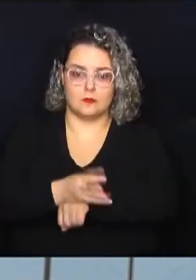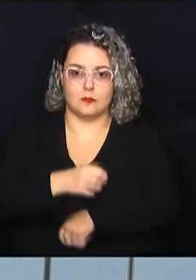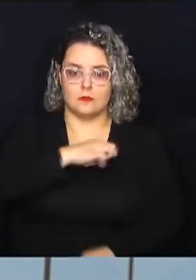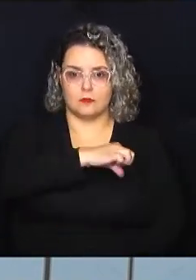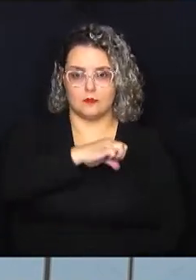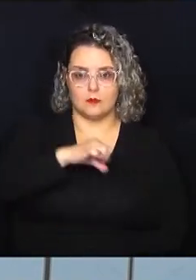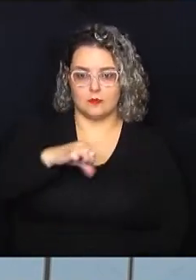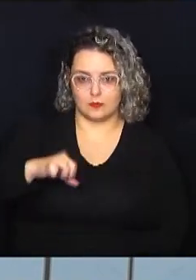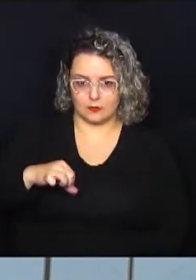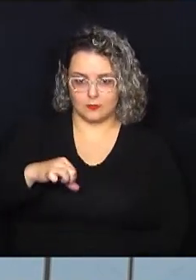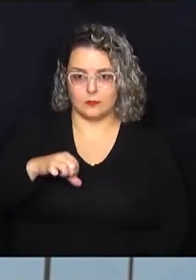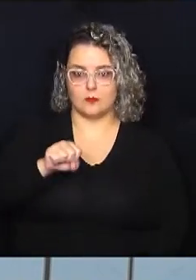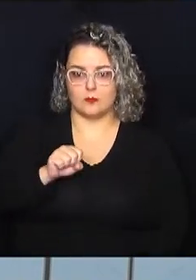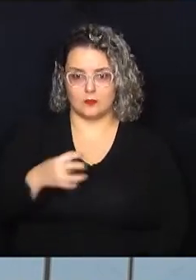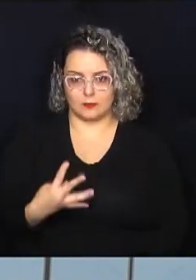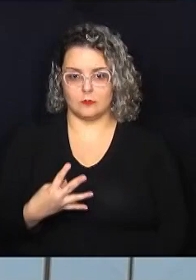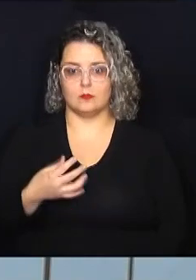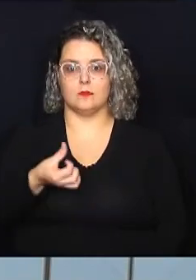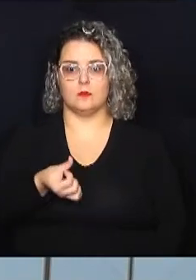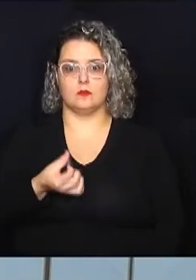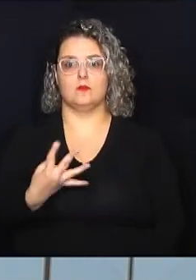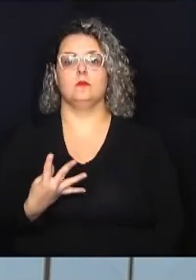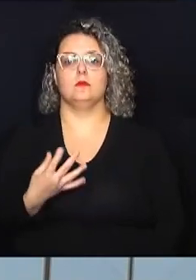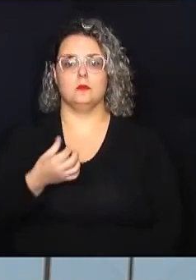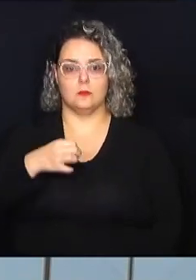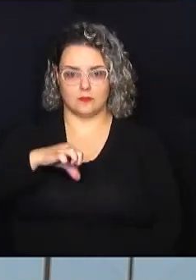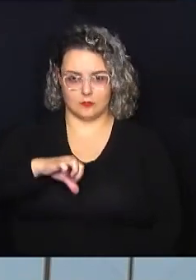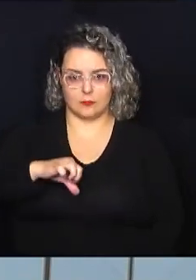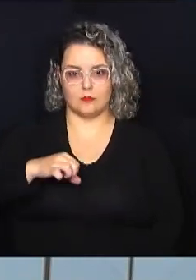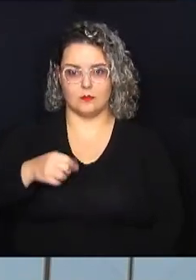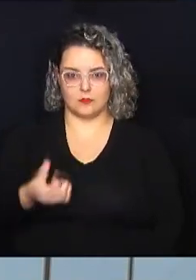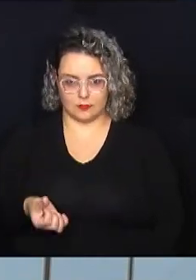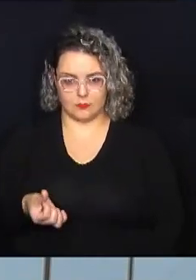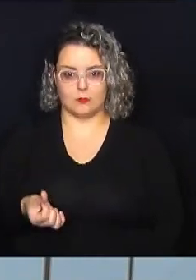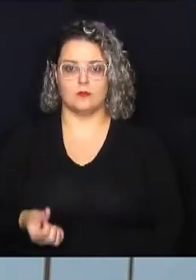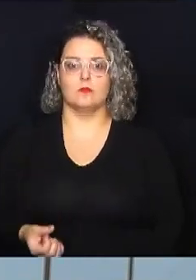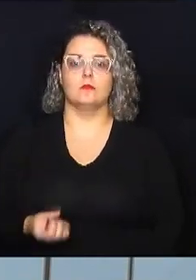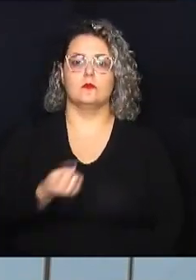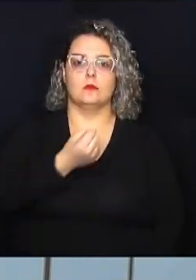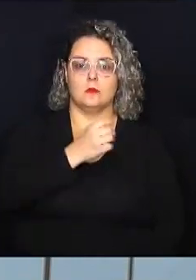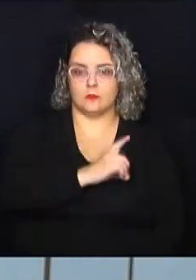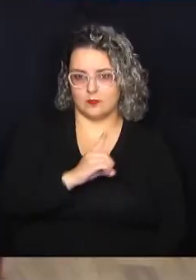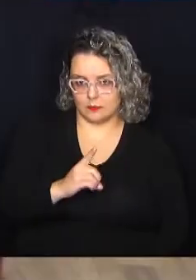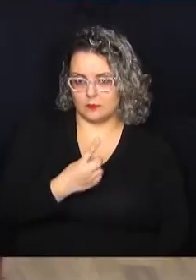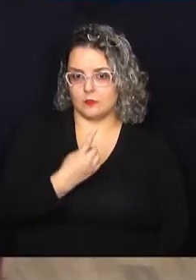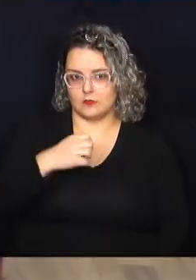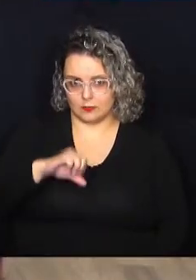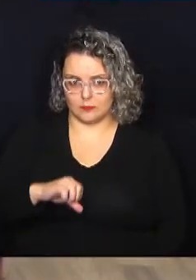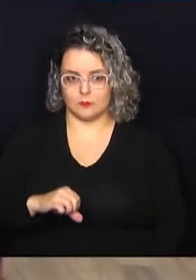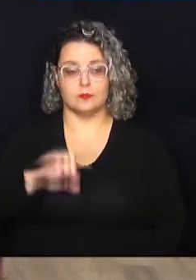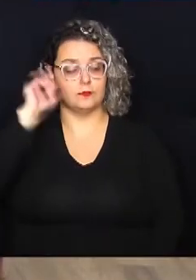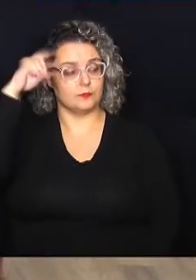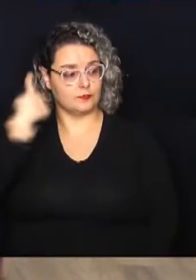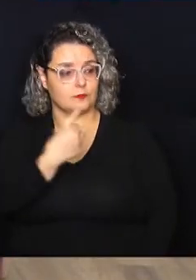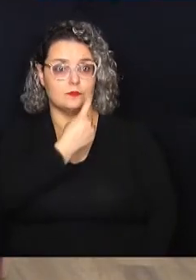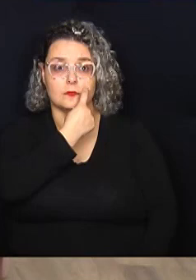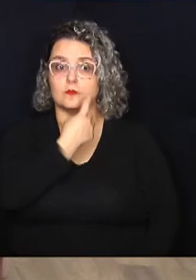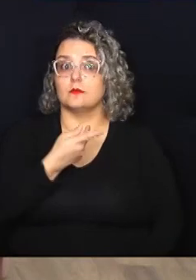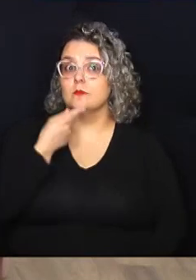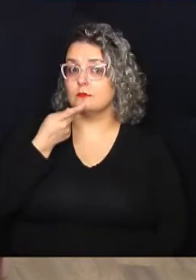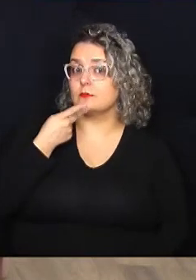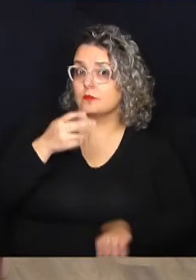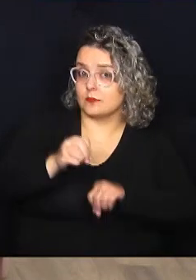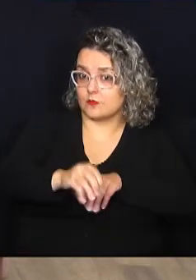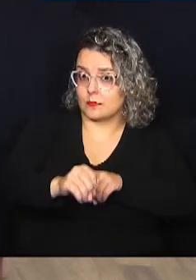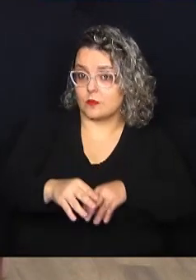o 999846496 e o DDD é 19 Ana Gabriel vamos falar sobre educação agora